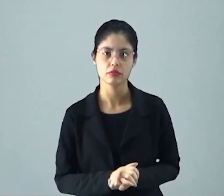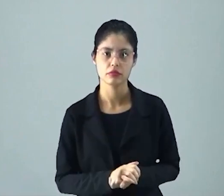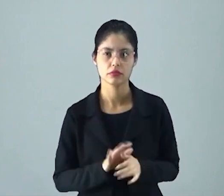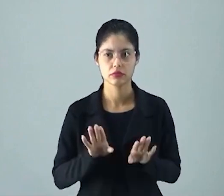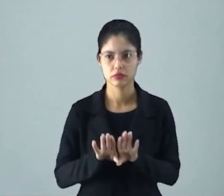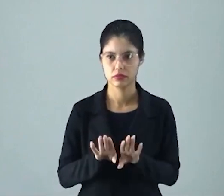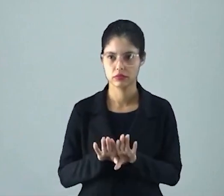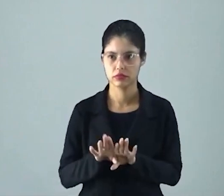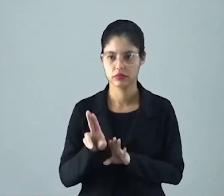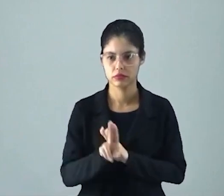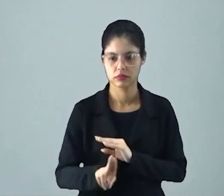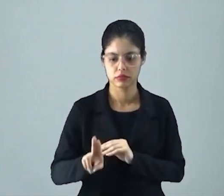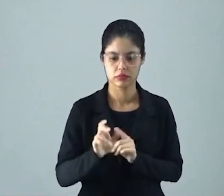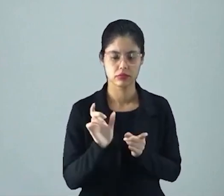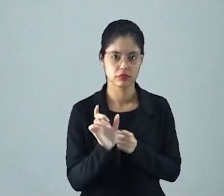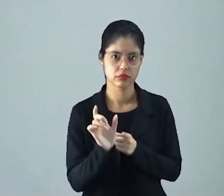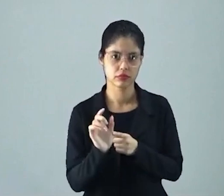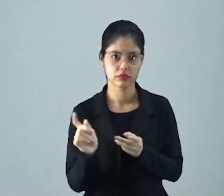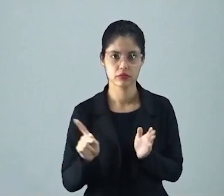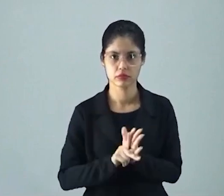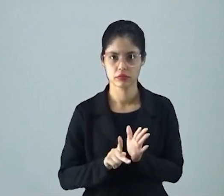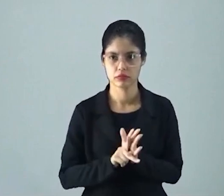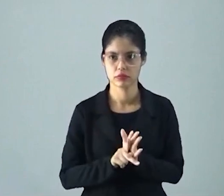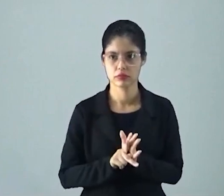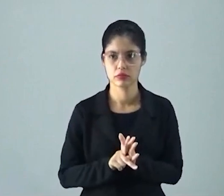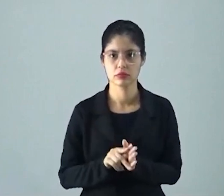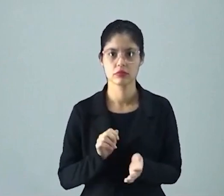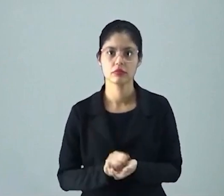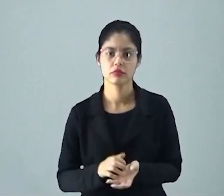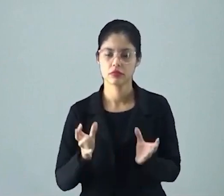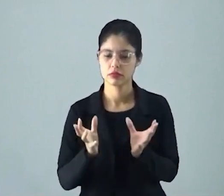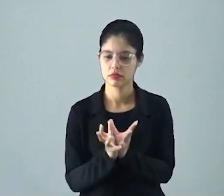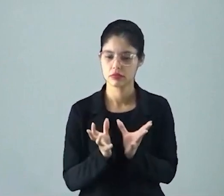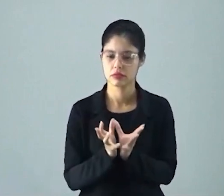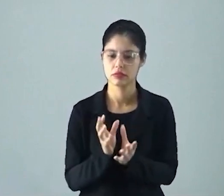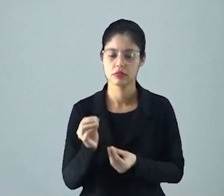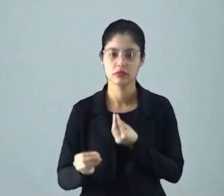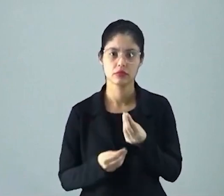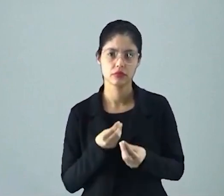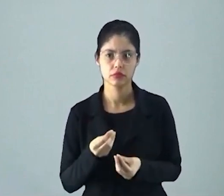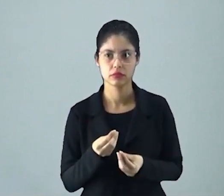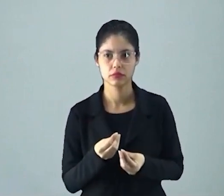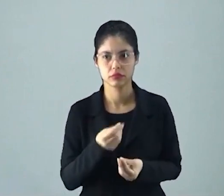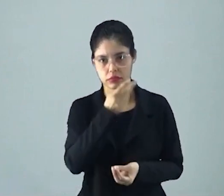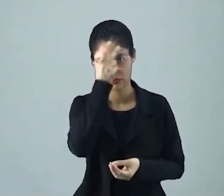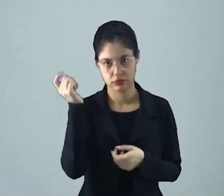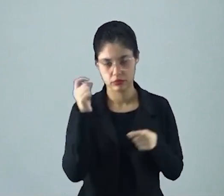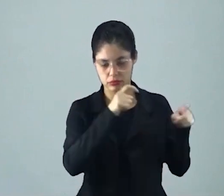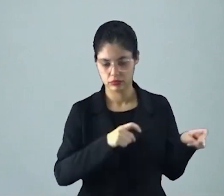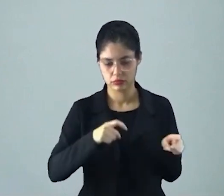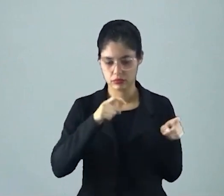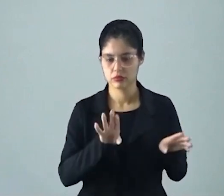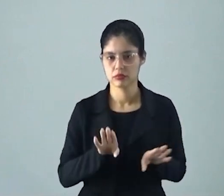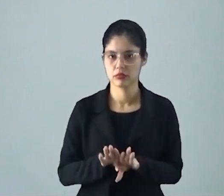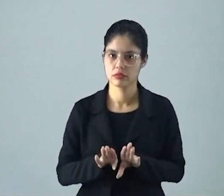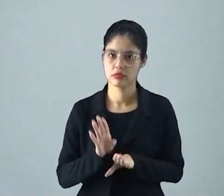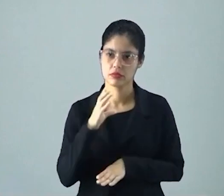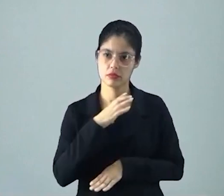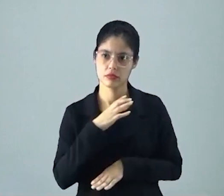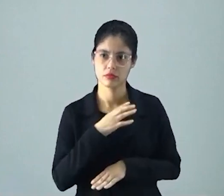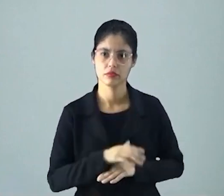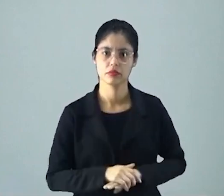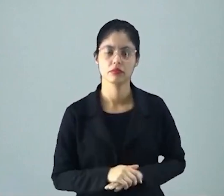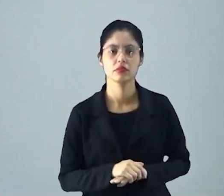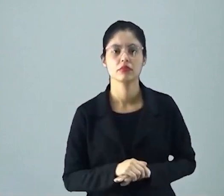que também vão utilizar palavras que são próprias características desse grupo, como pessoas de zona rural, né, e pessoas da